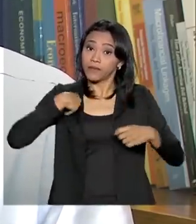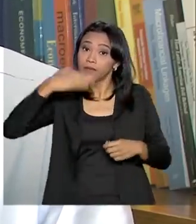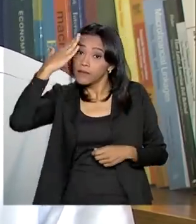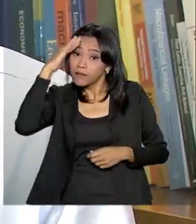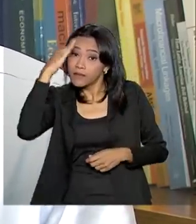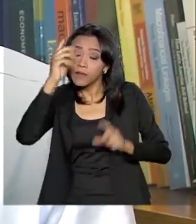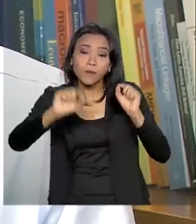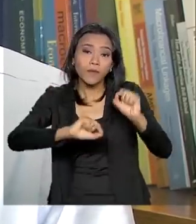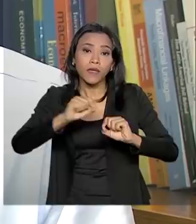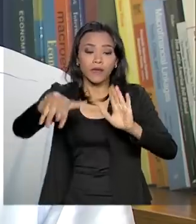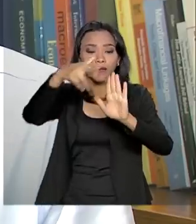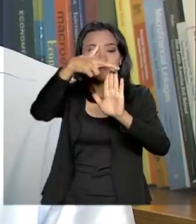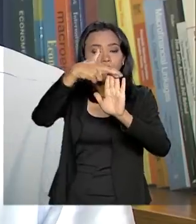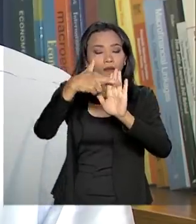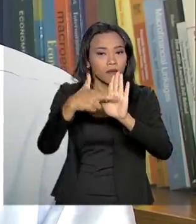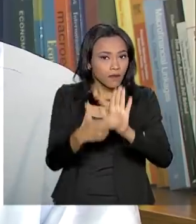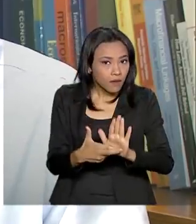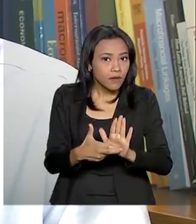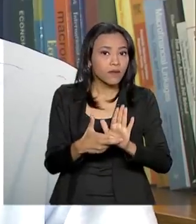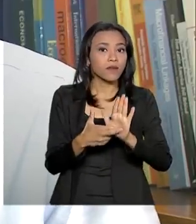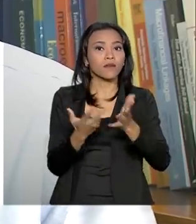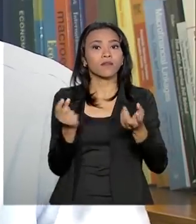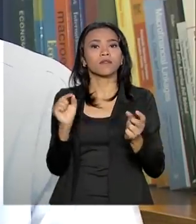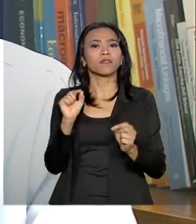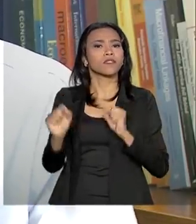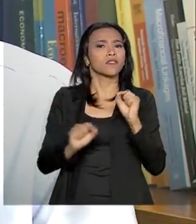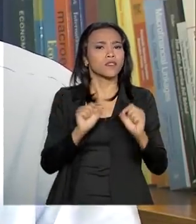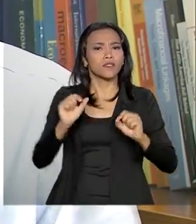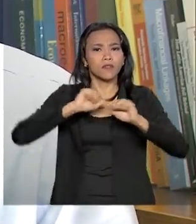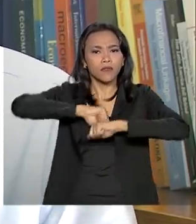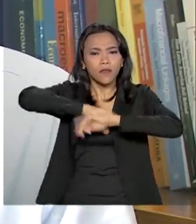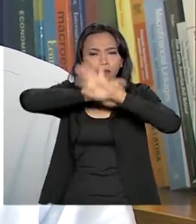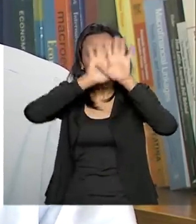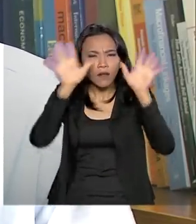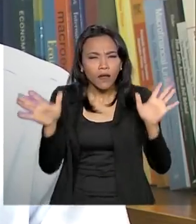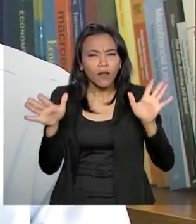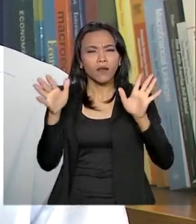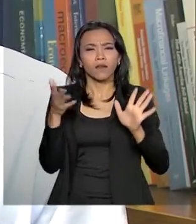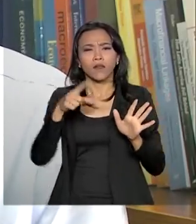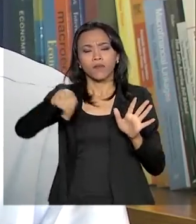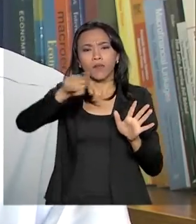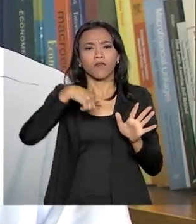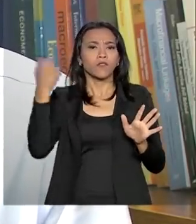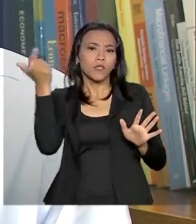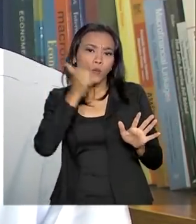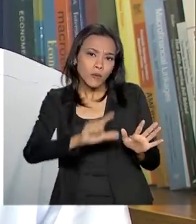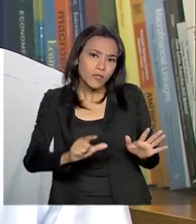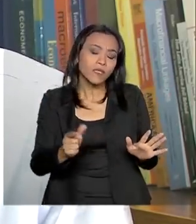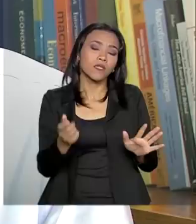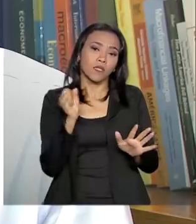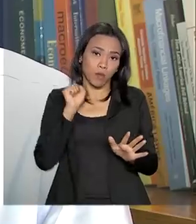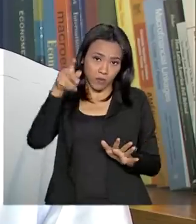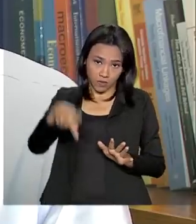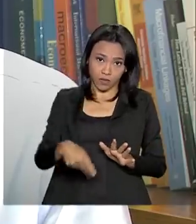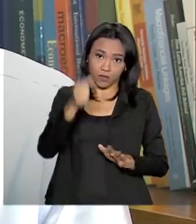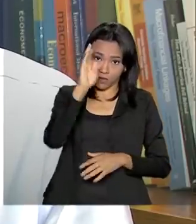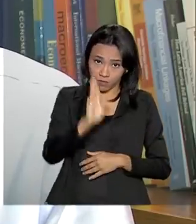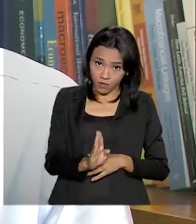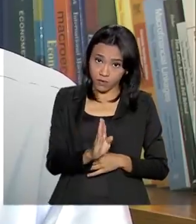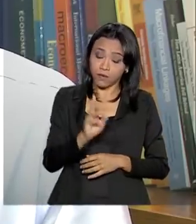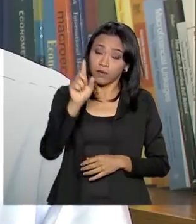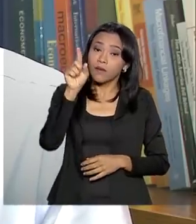critérios, digamos, de acessibilidade ou de elegibilidade a obter um benefício previdenciário no Brasil